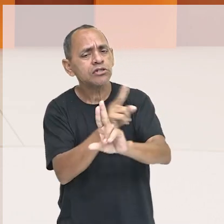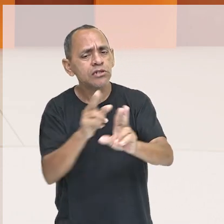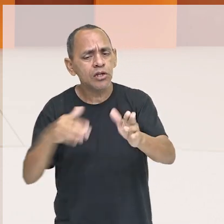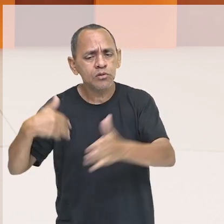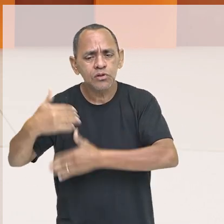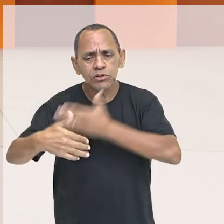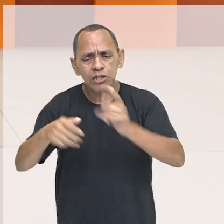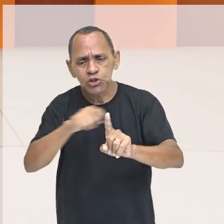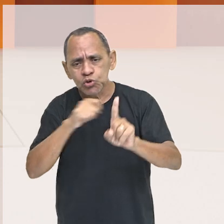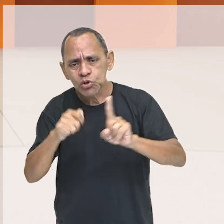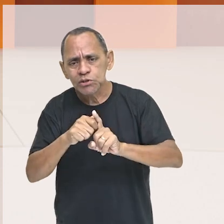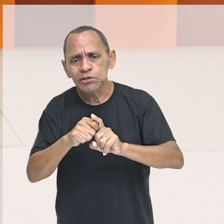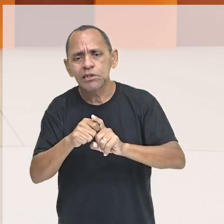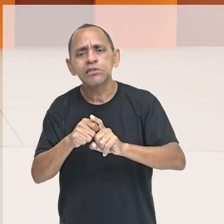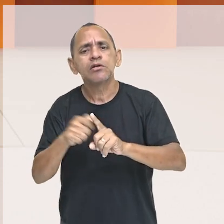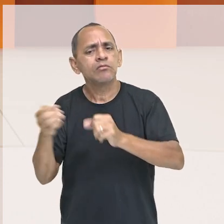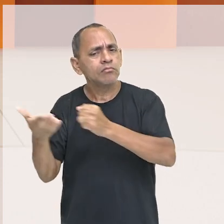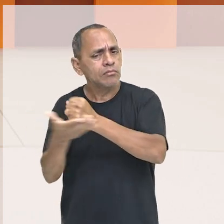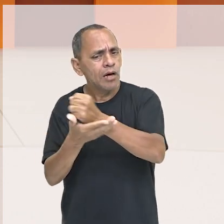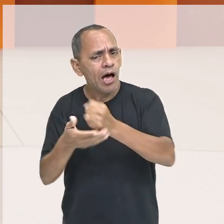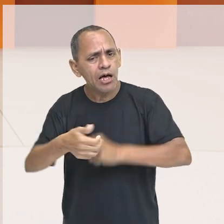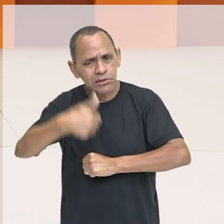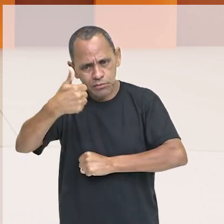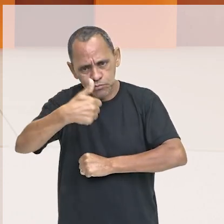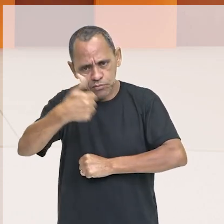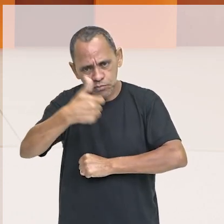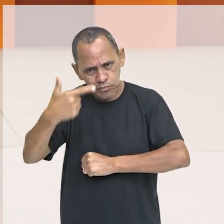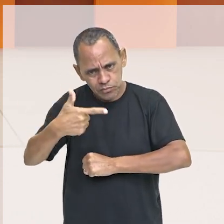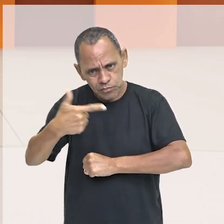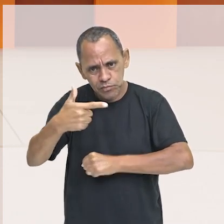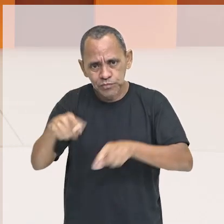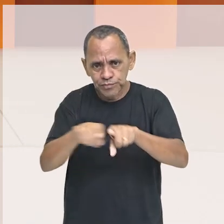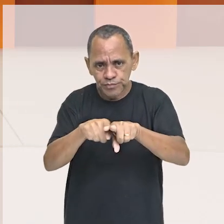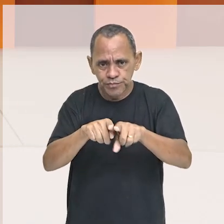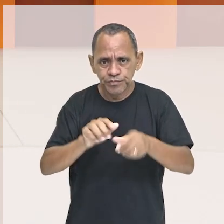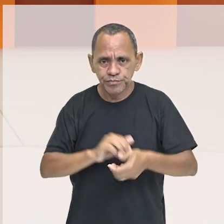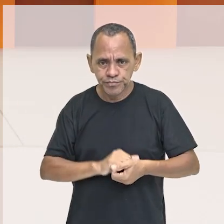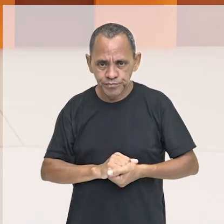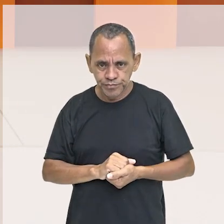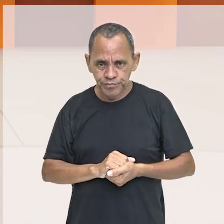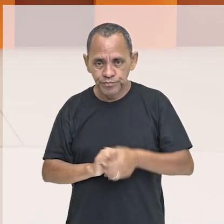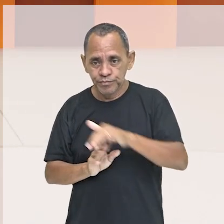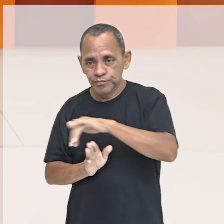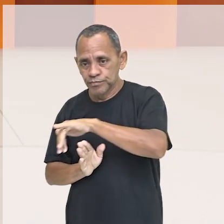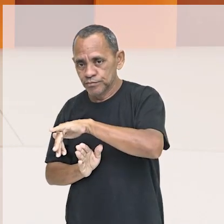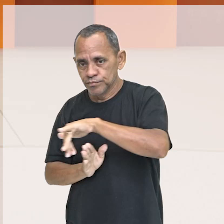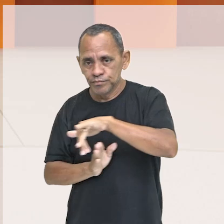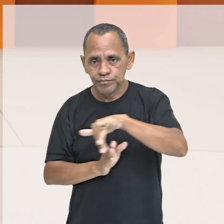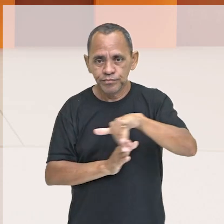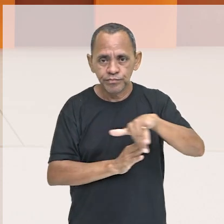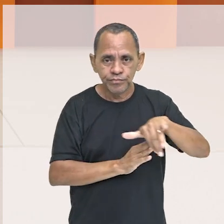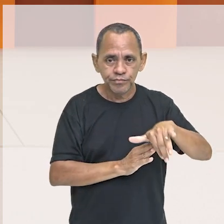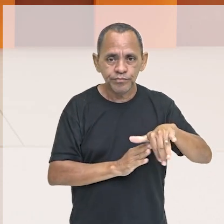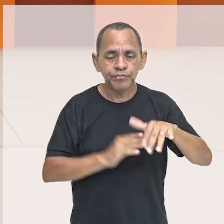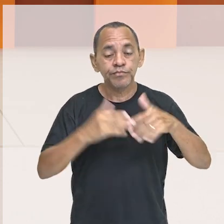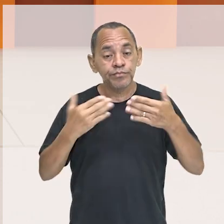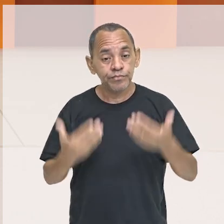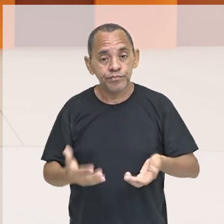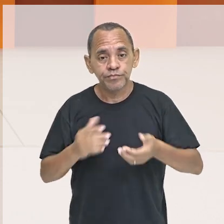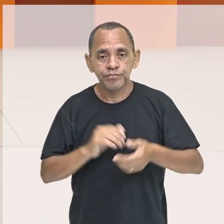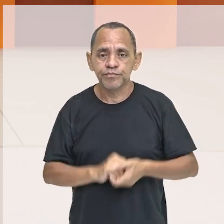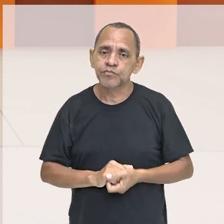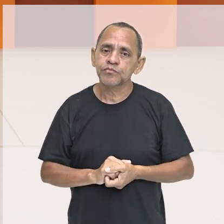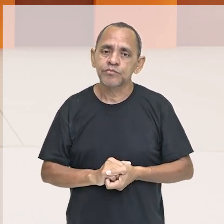de socialização primária e secundária. Tudo bem? Os grupos sociais eles podem